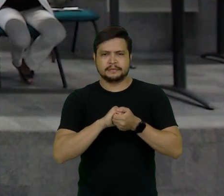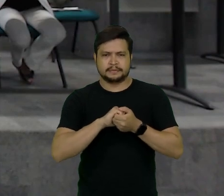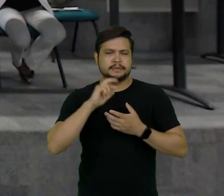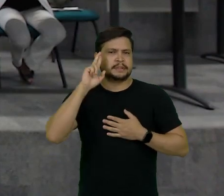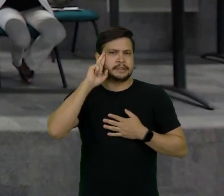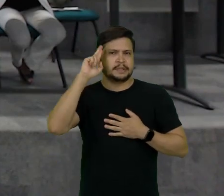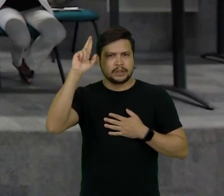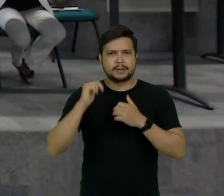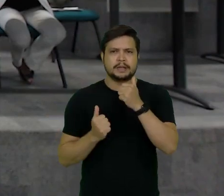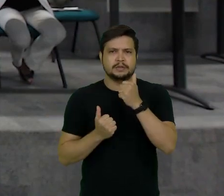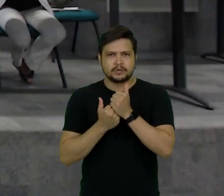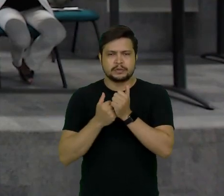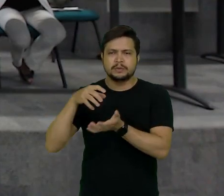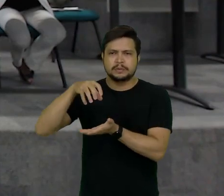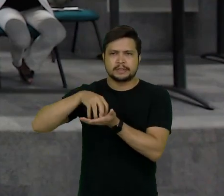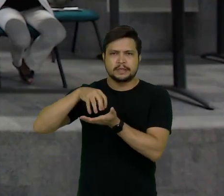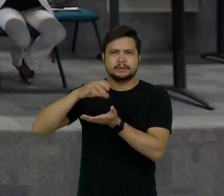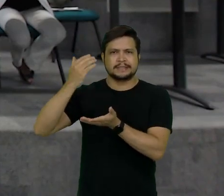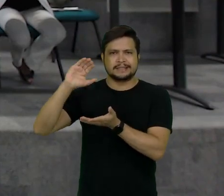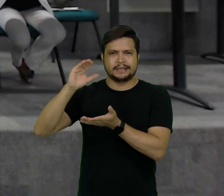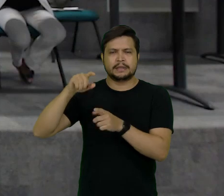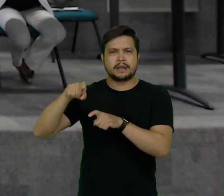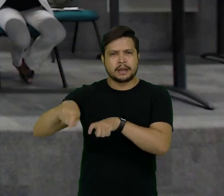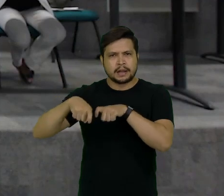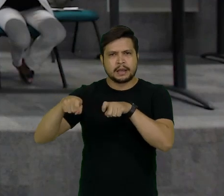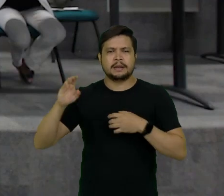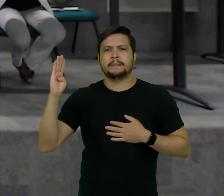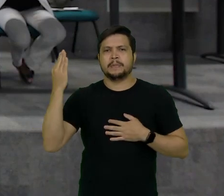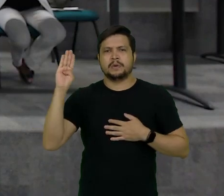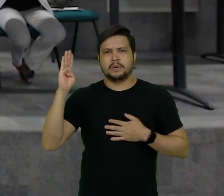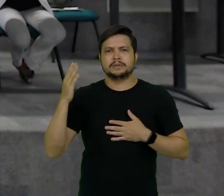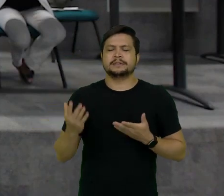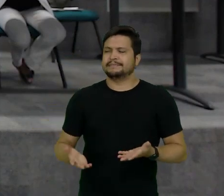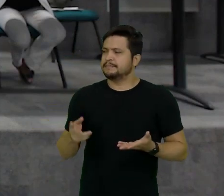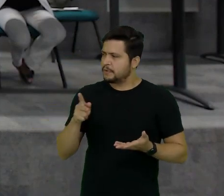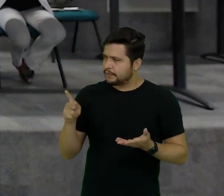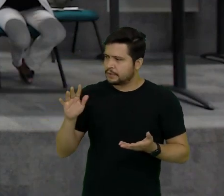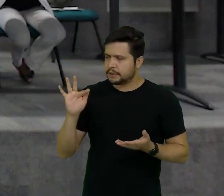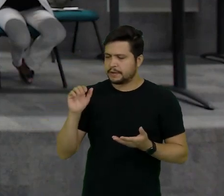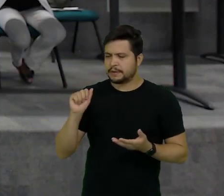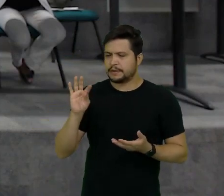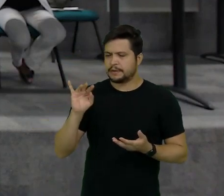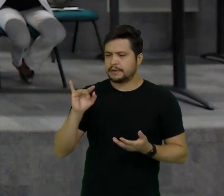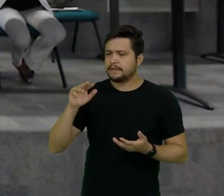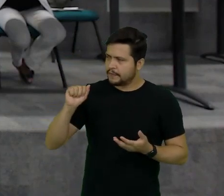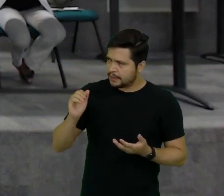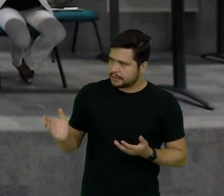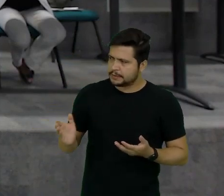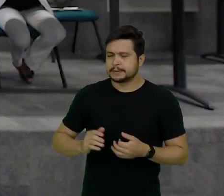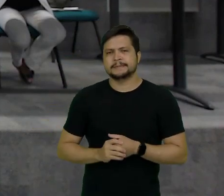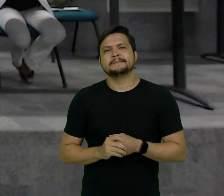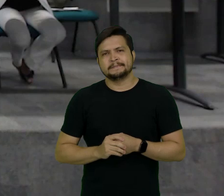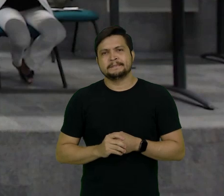a diretora adjunta do Centro de Ciências Agrárias e Biológicas, professora doutora Fátima Révia Granja